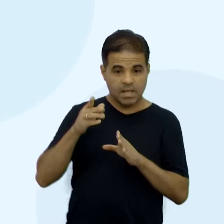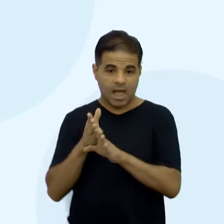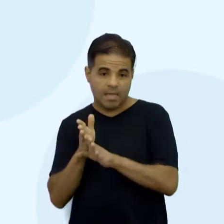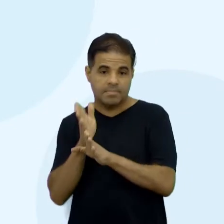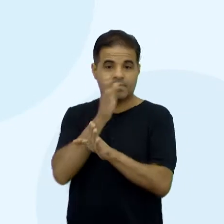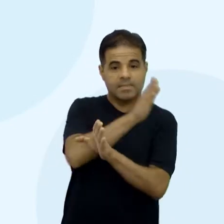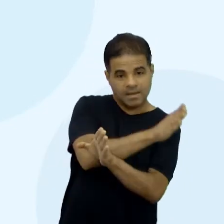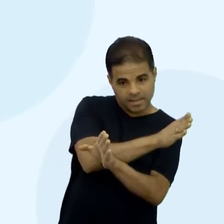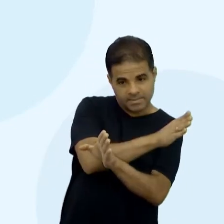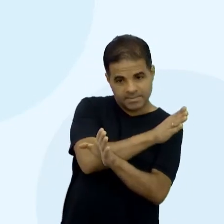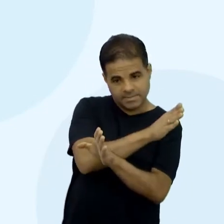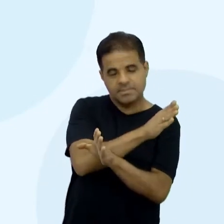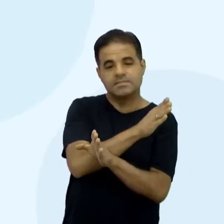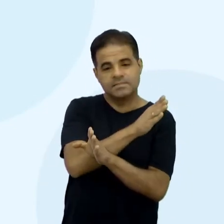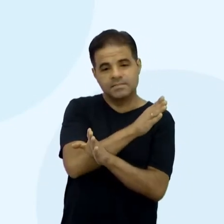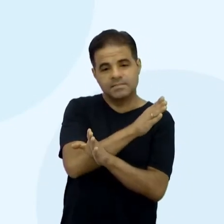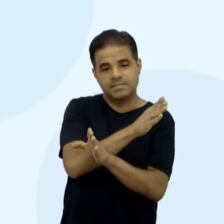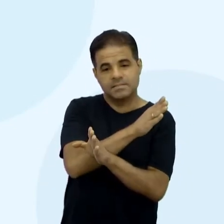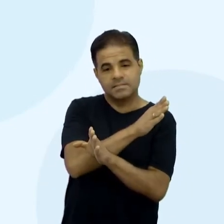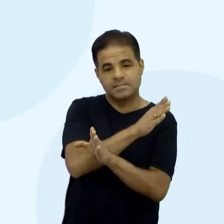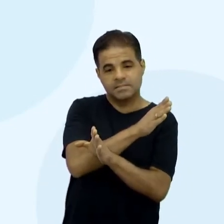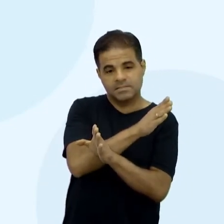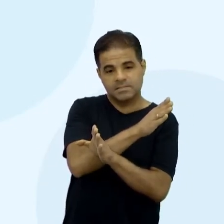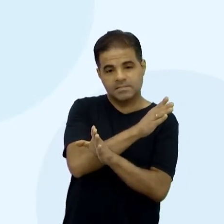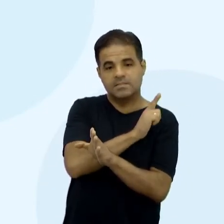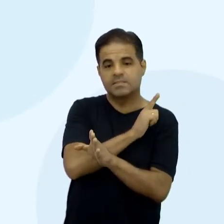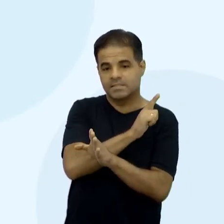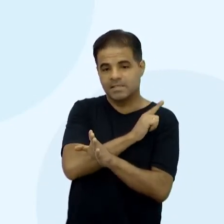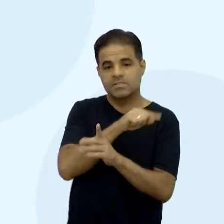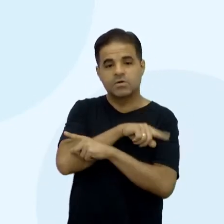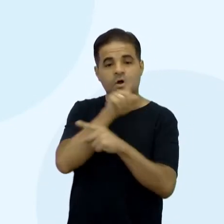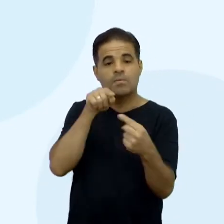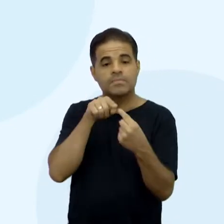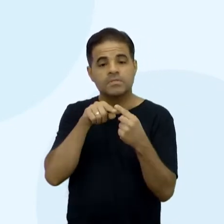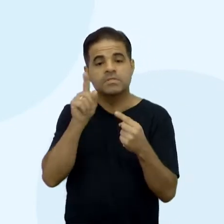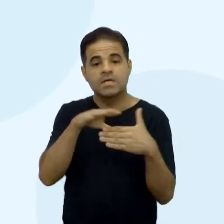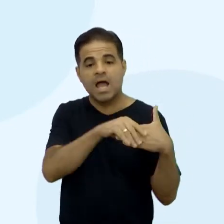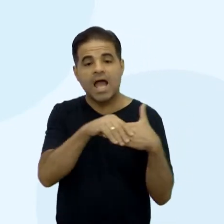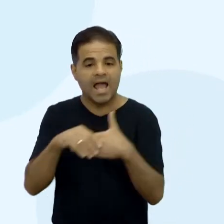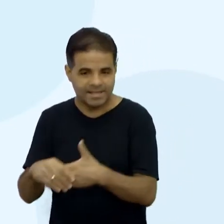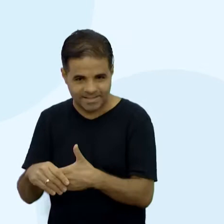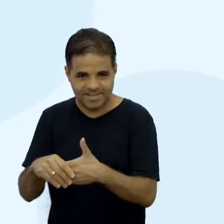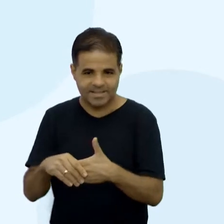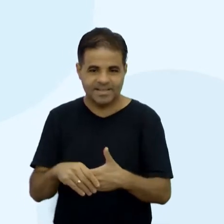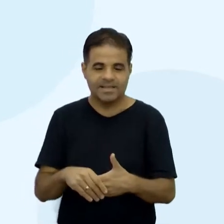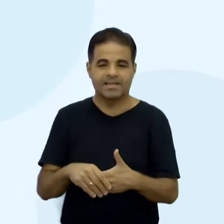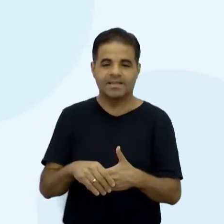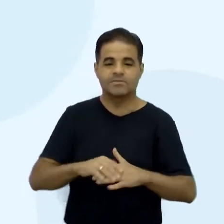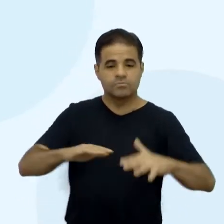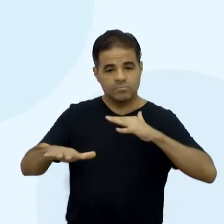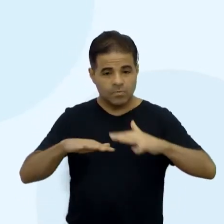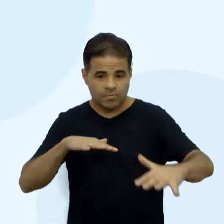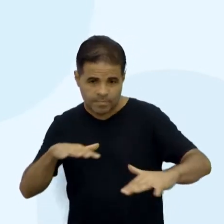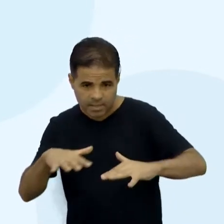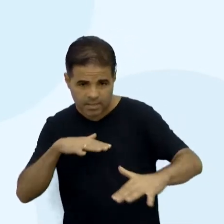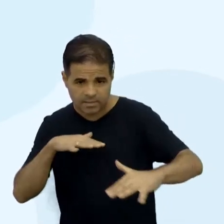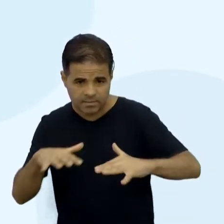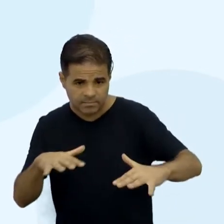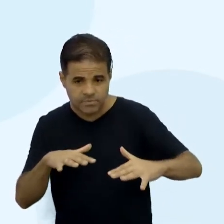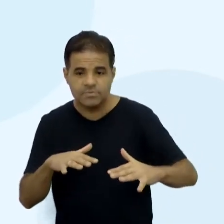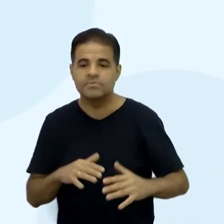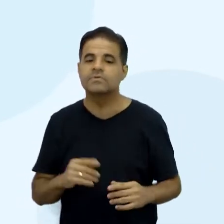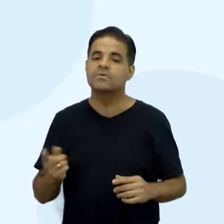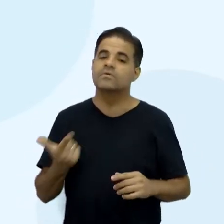atrás dele, né? É. E aí ela tinha a função de guia, né, de seus movimentos.